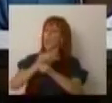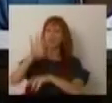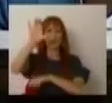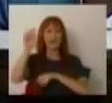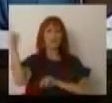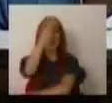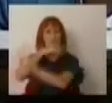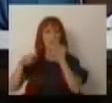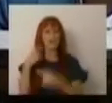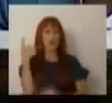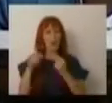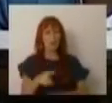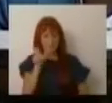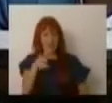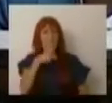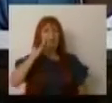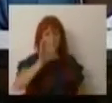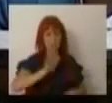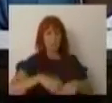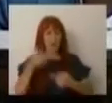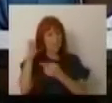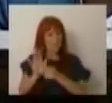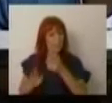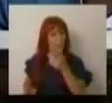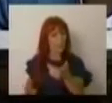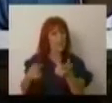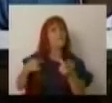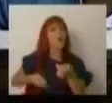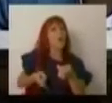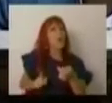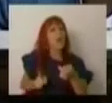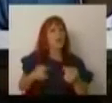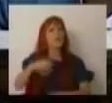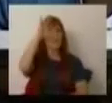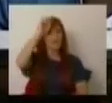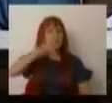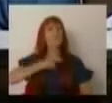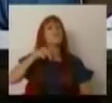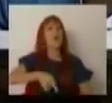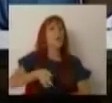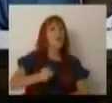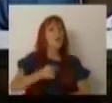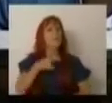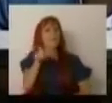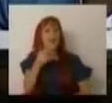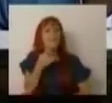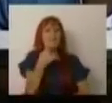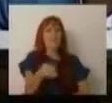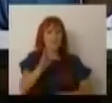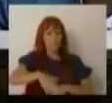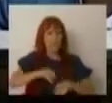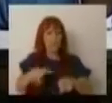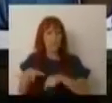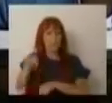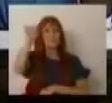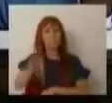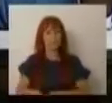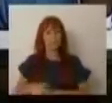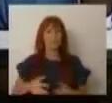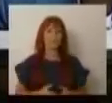da União Europeia ter alguma palavra a dizer sobre este caso? Vão ou não vão ter, e o governo português vai ou não ter uma palavra também sobre esta